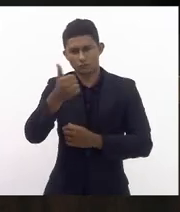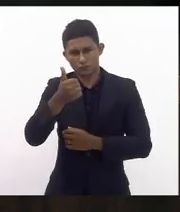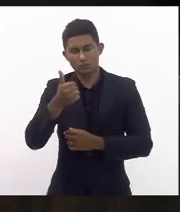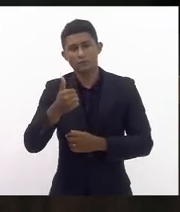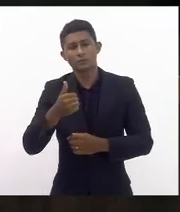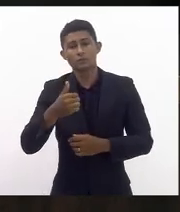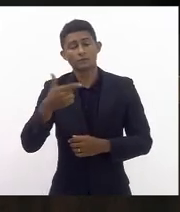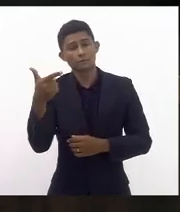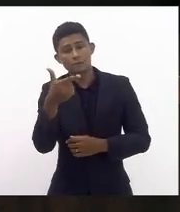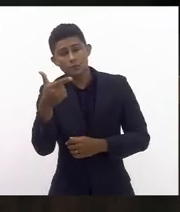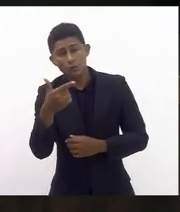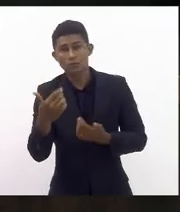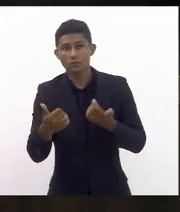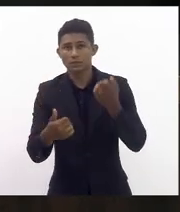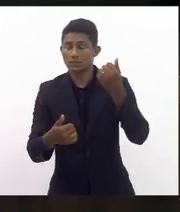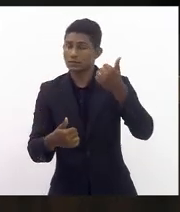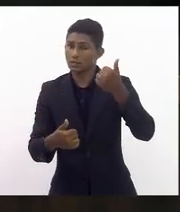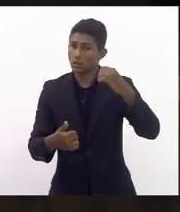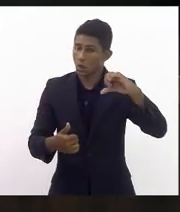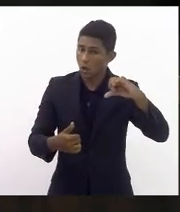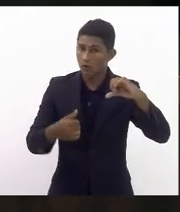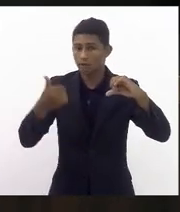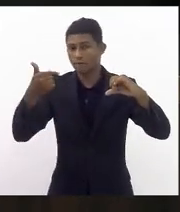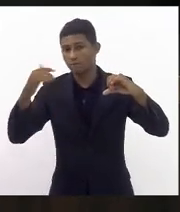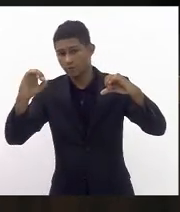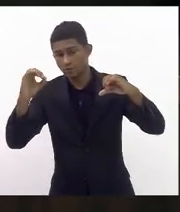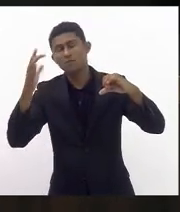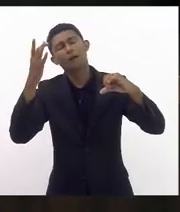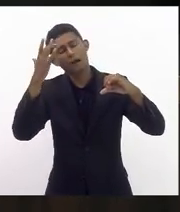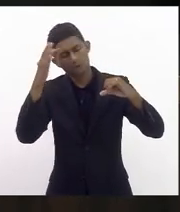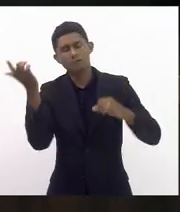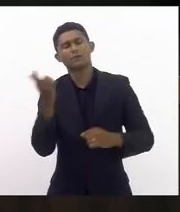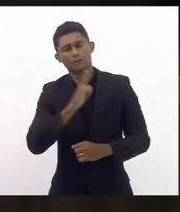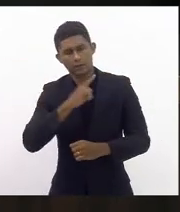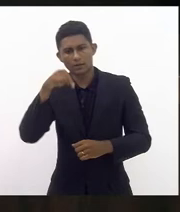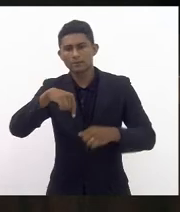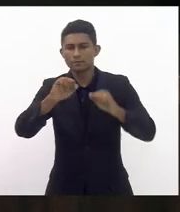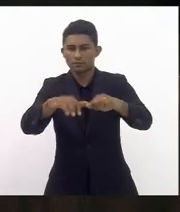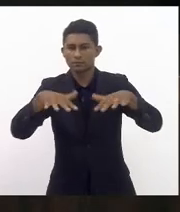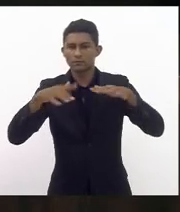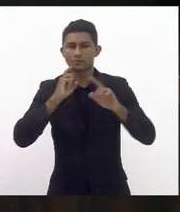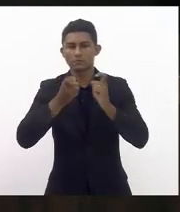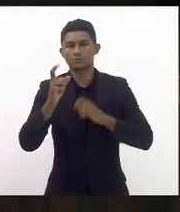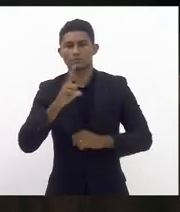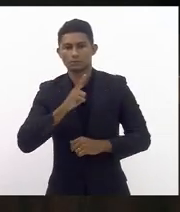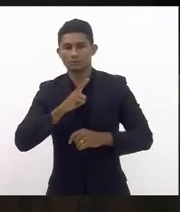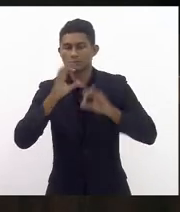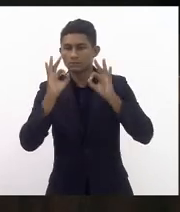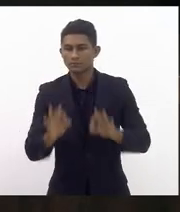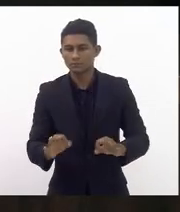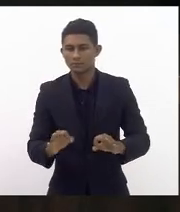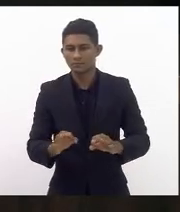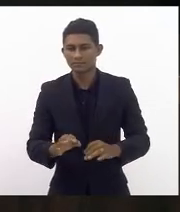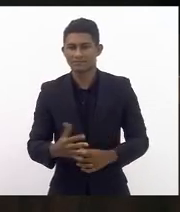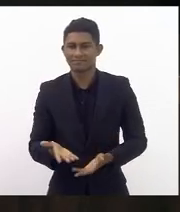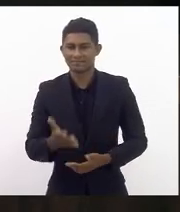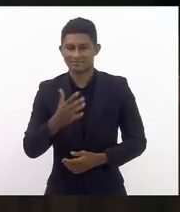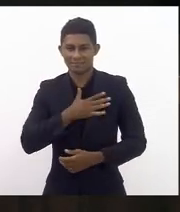facultativo. 19 e 20, possivelmente, teremos plenário, com o corte do salário do